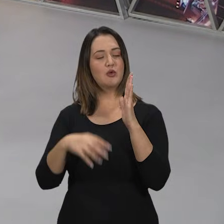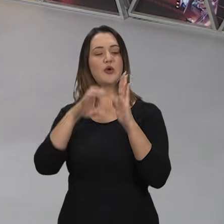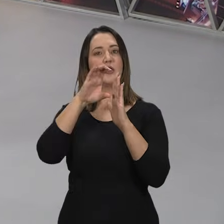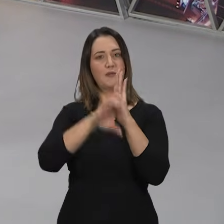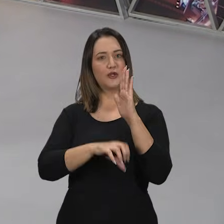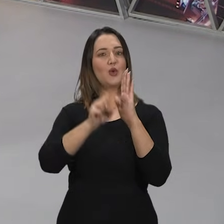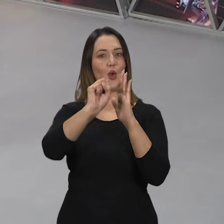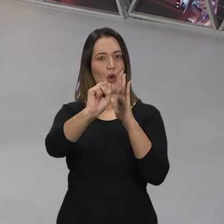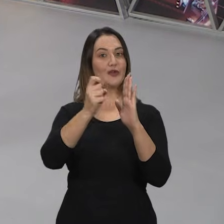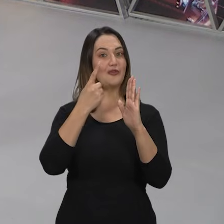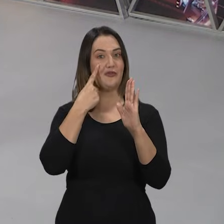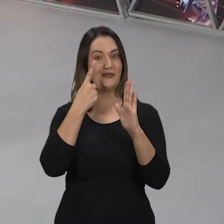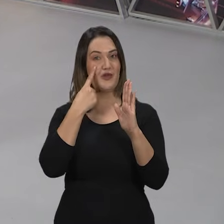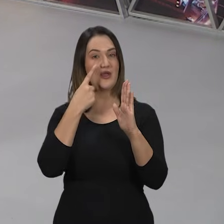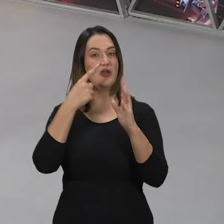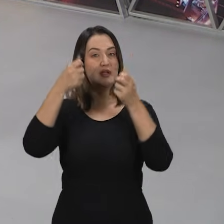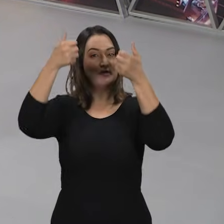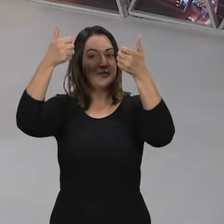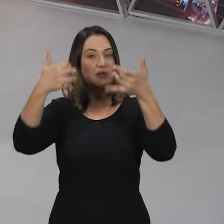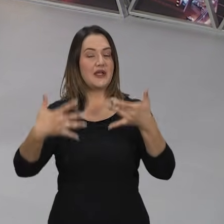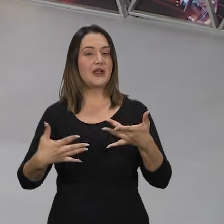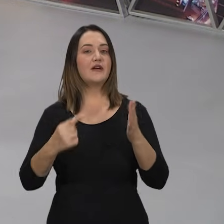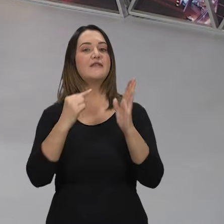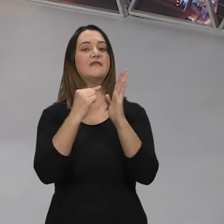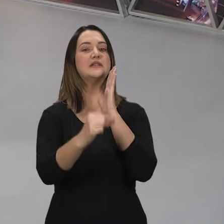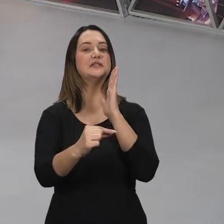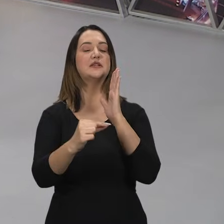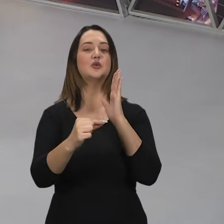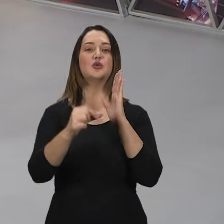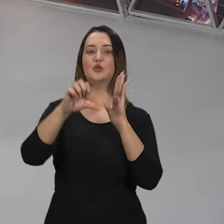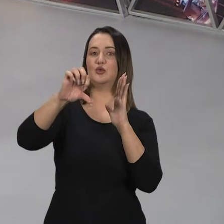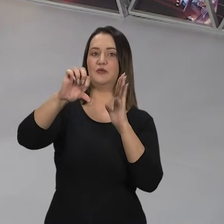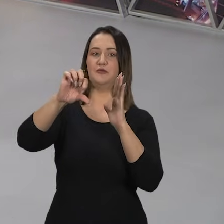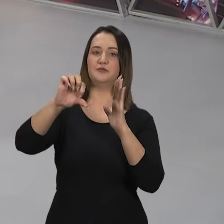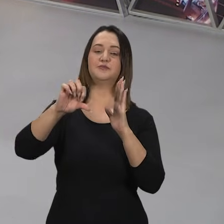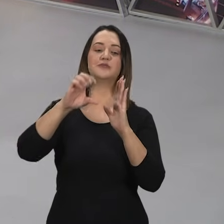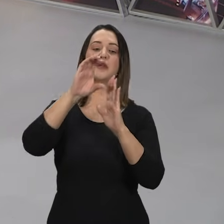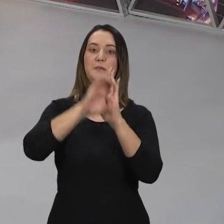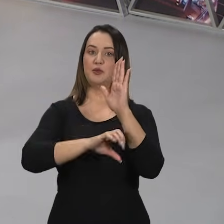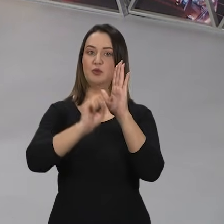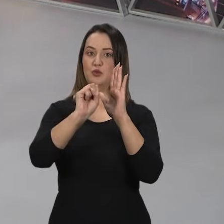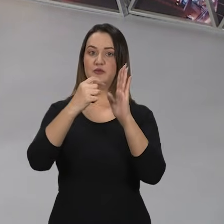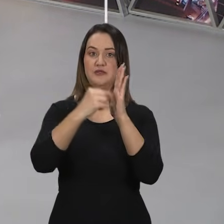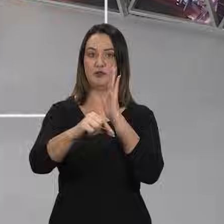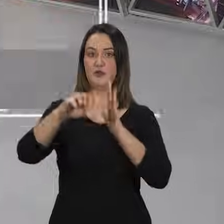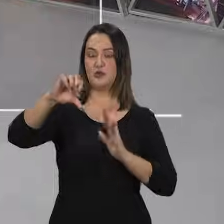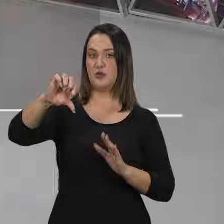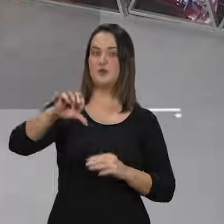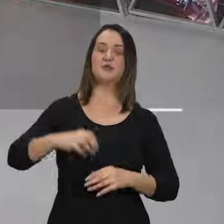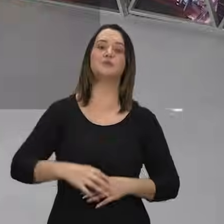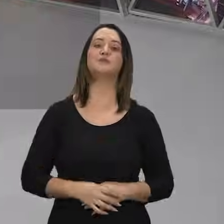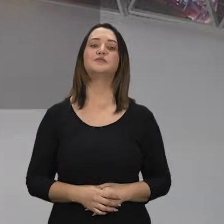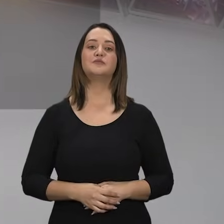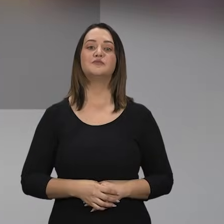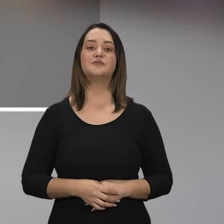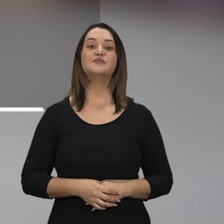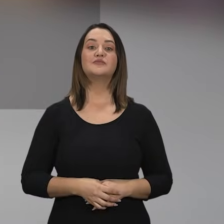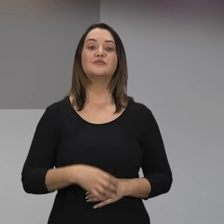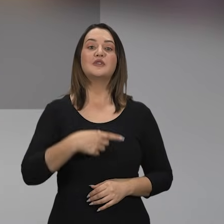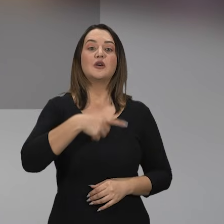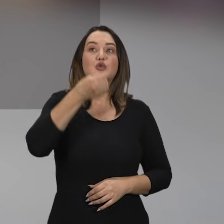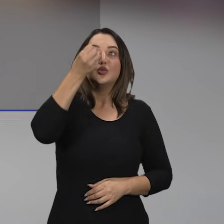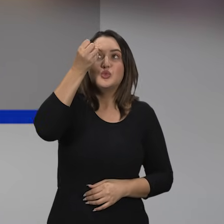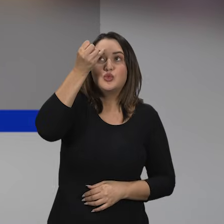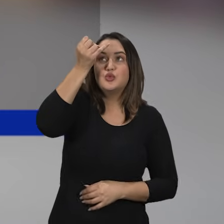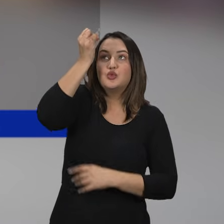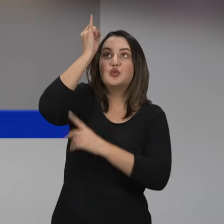sim, Daniel 8, olha só o que diz Daniel 8, versículo número 9, 8, 9. Diz assim: de um